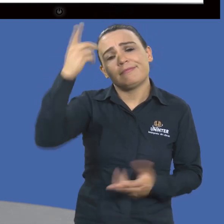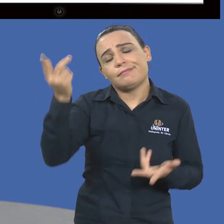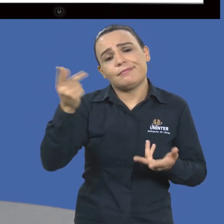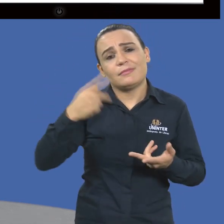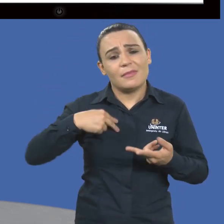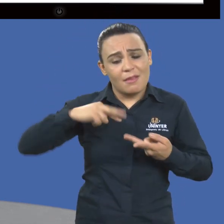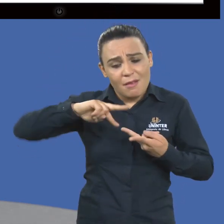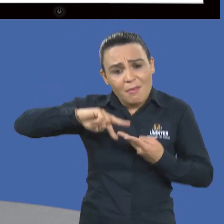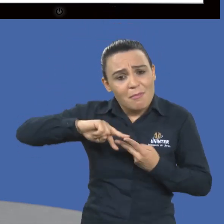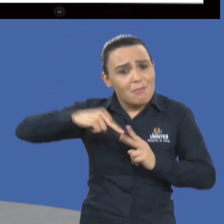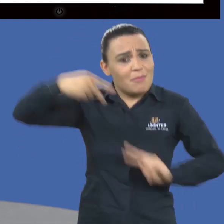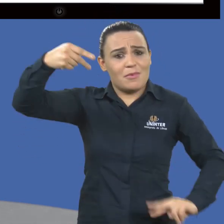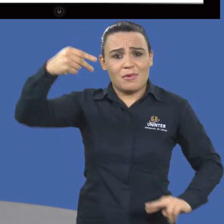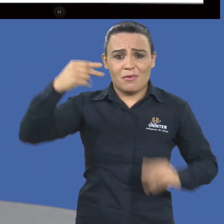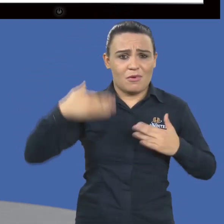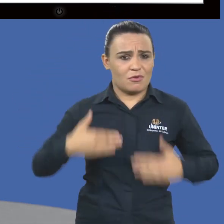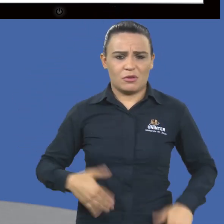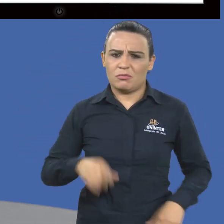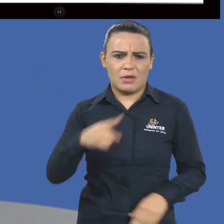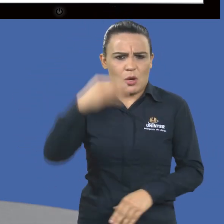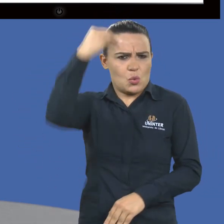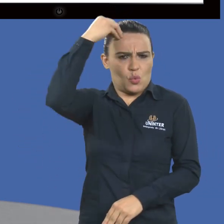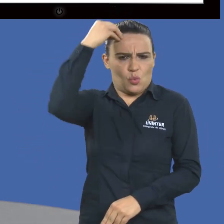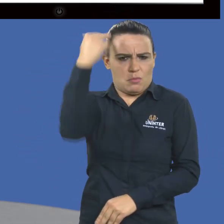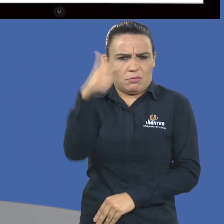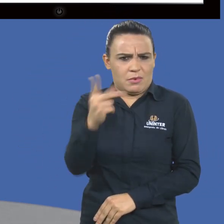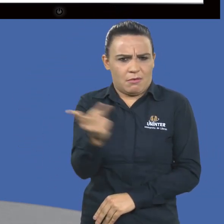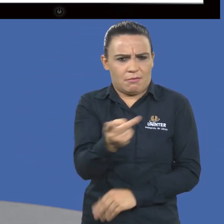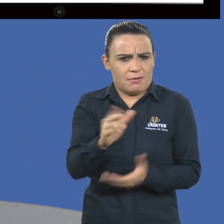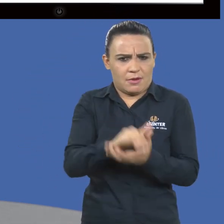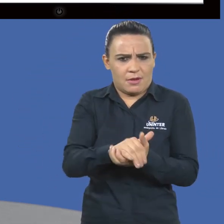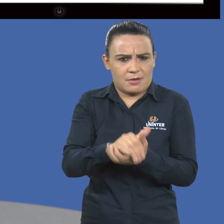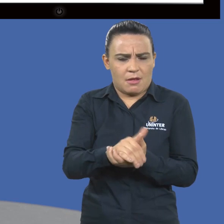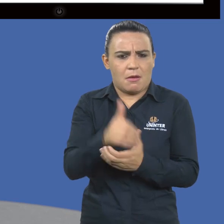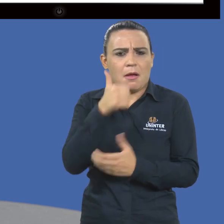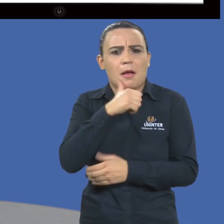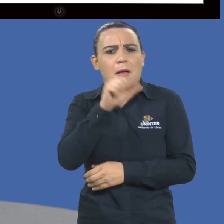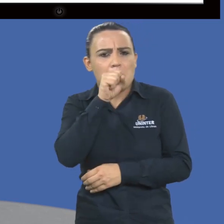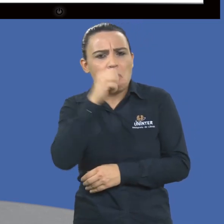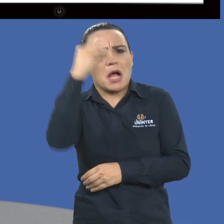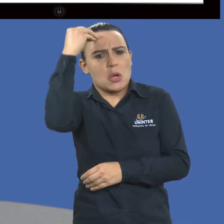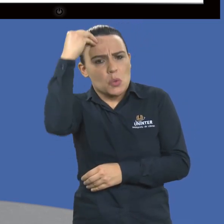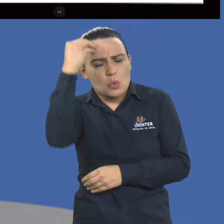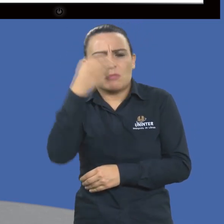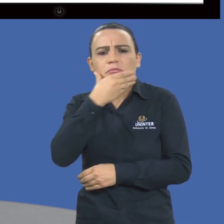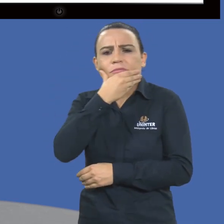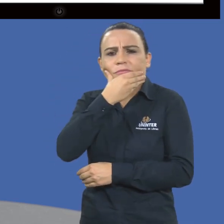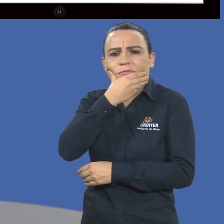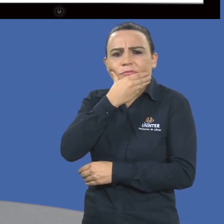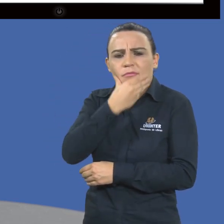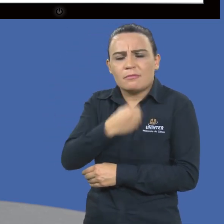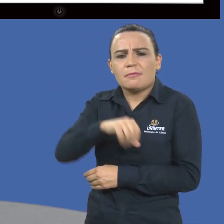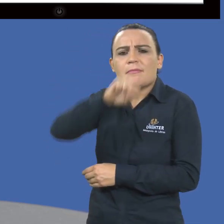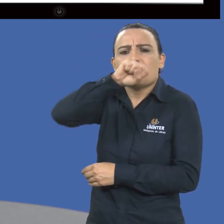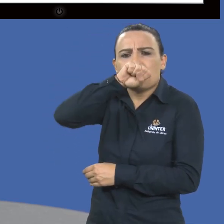parte de um processo biológico que não tem culpado. Não é a mãe, não é o pai que é o culpado,